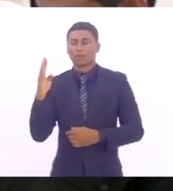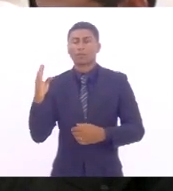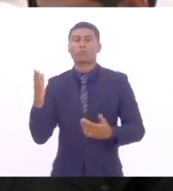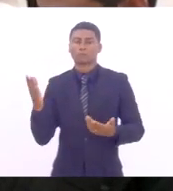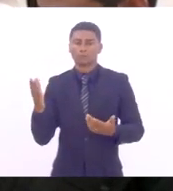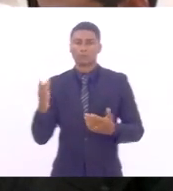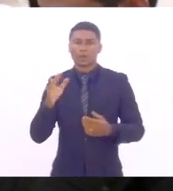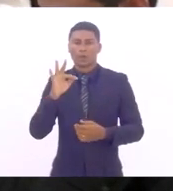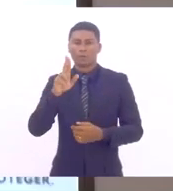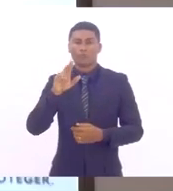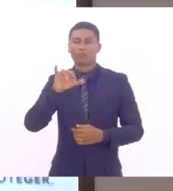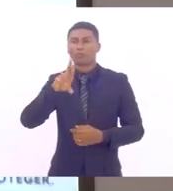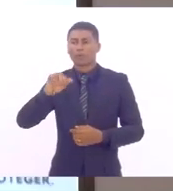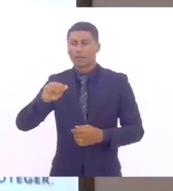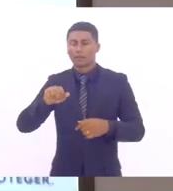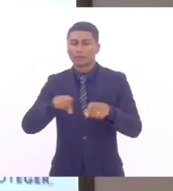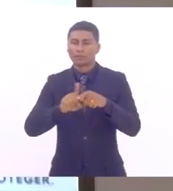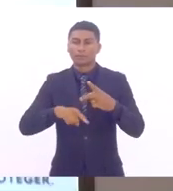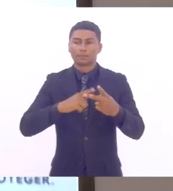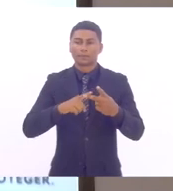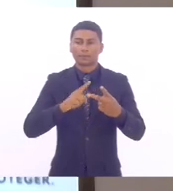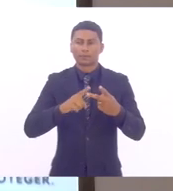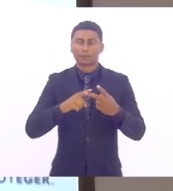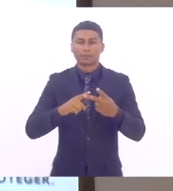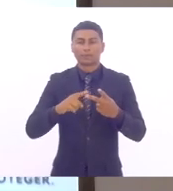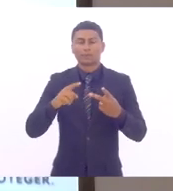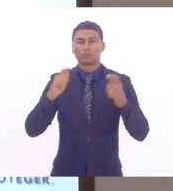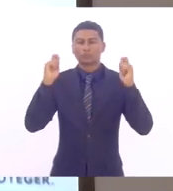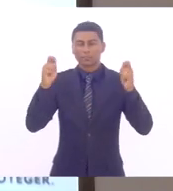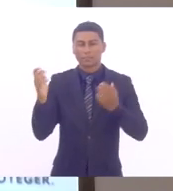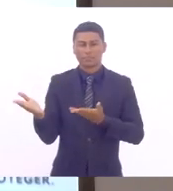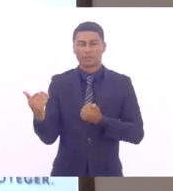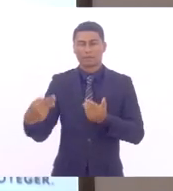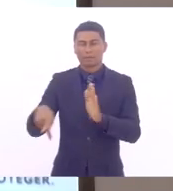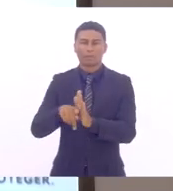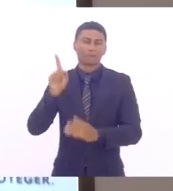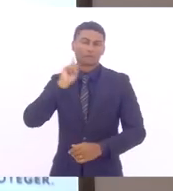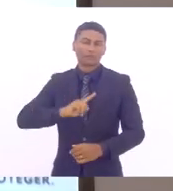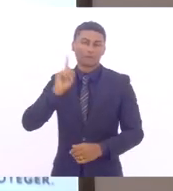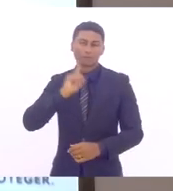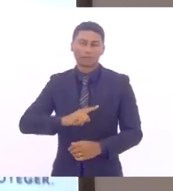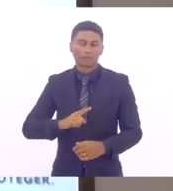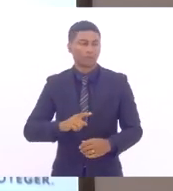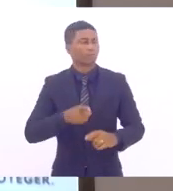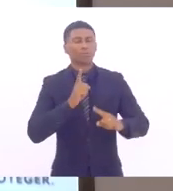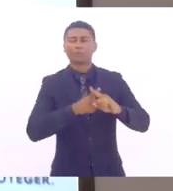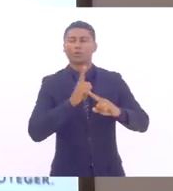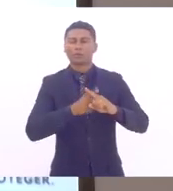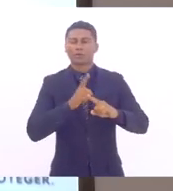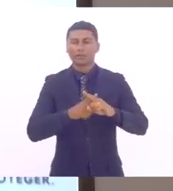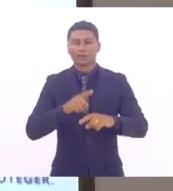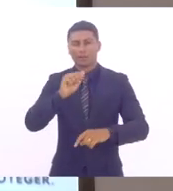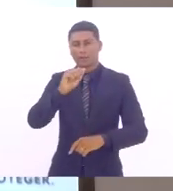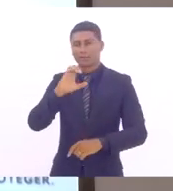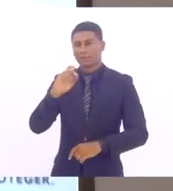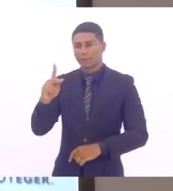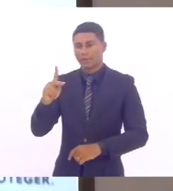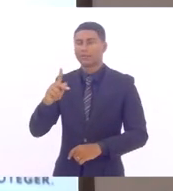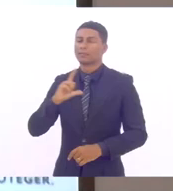foram impostas por algumas ACPs, ações civis públicas, tá? Estão listadas ali. Pode passar, por